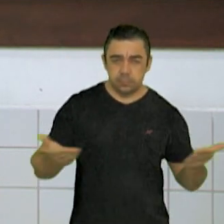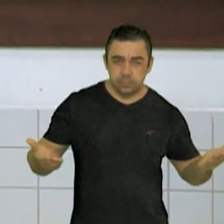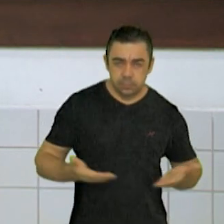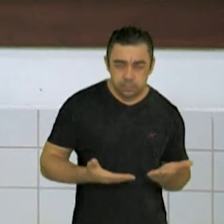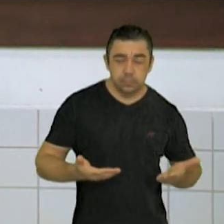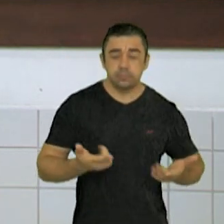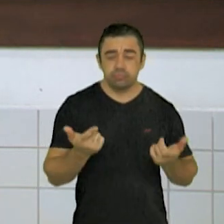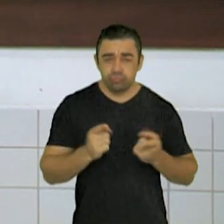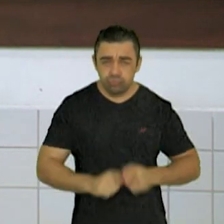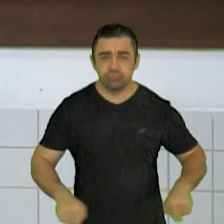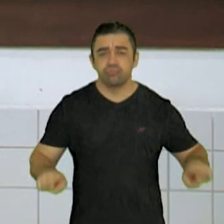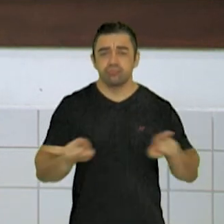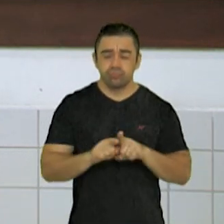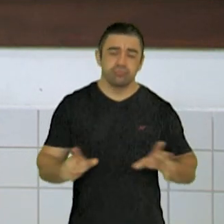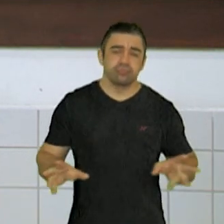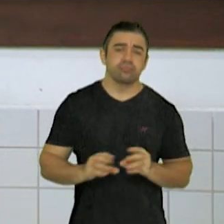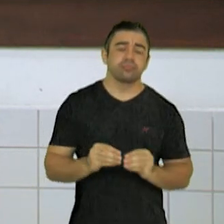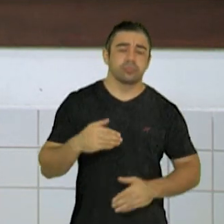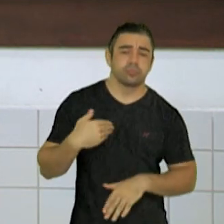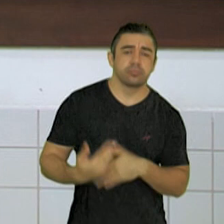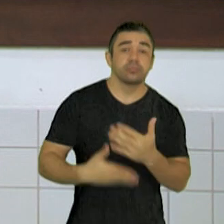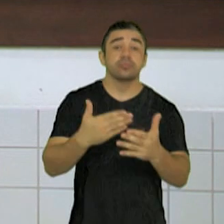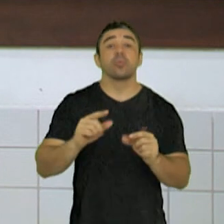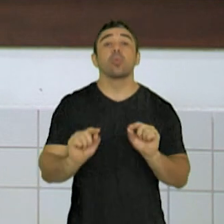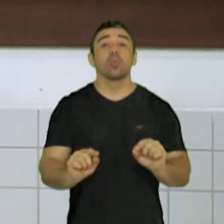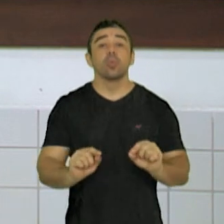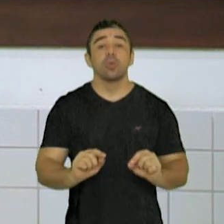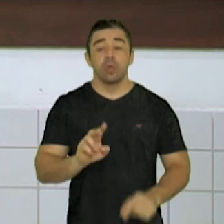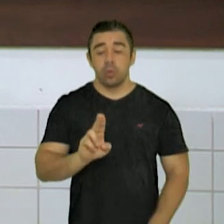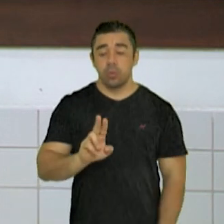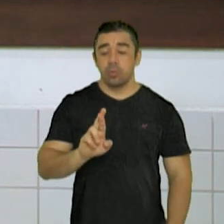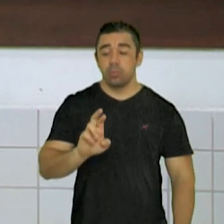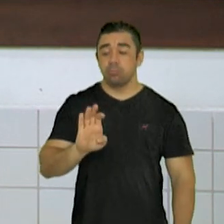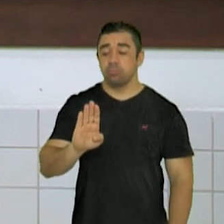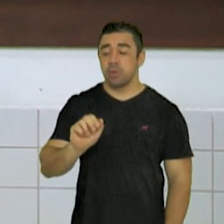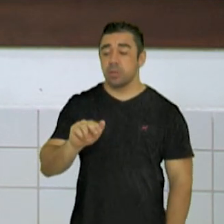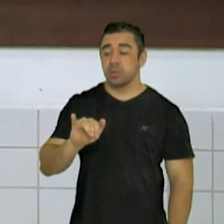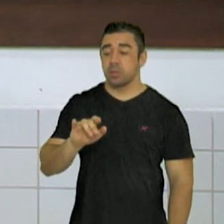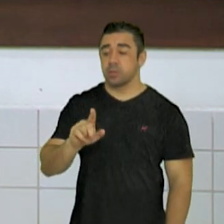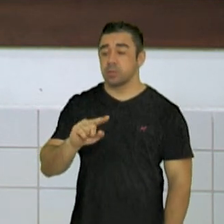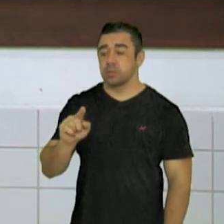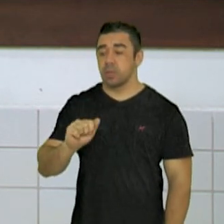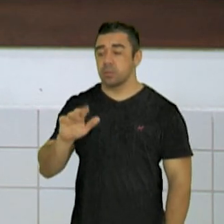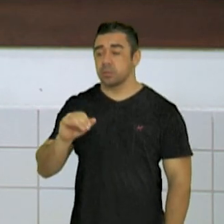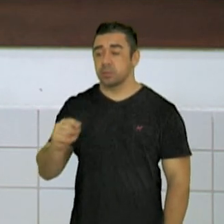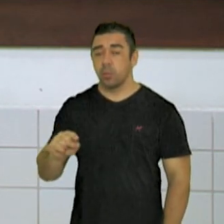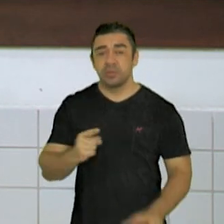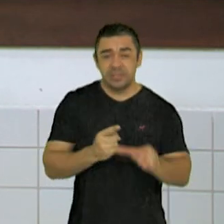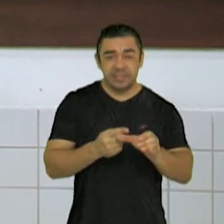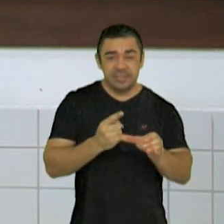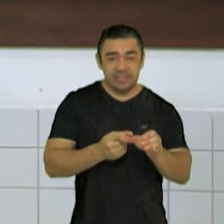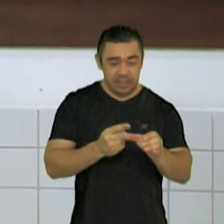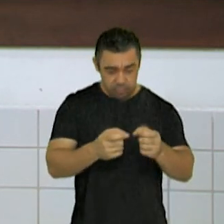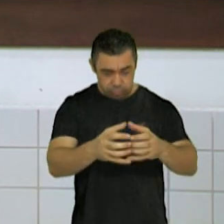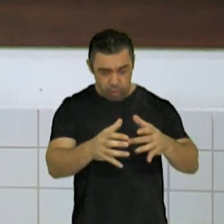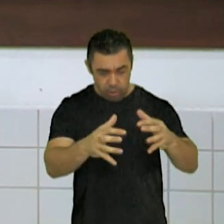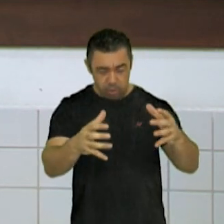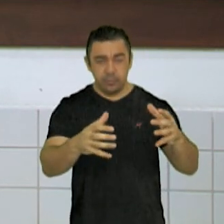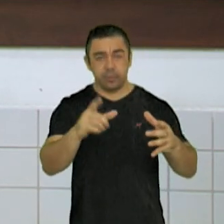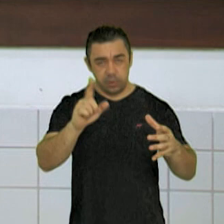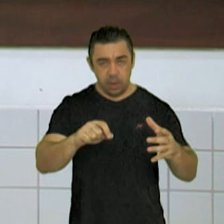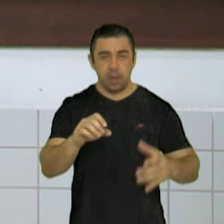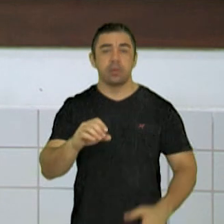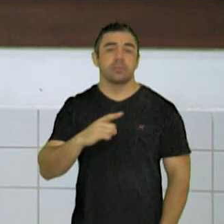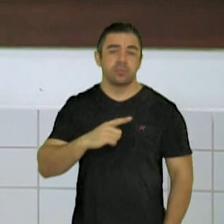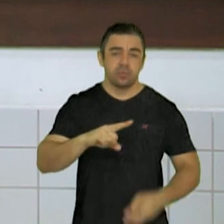mais uma retomada sobre o processo agora de urbanização da Ásia, Europa e Oceania. Lembrando